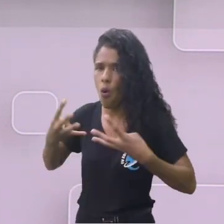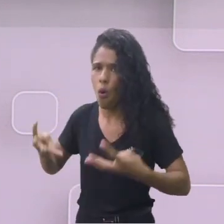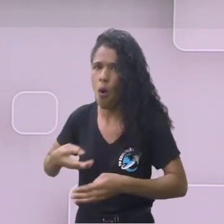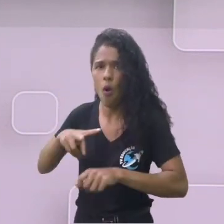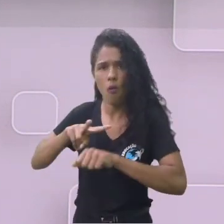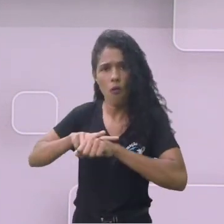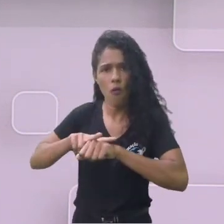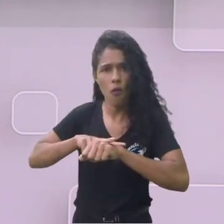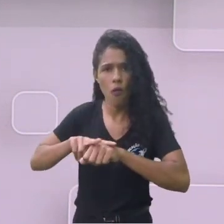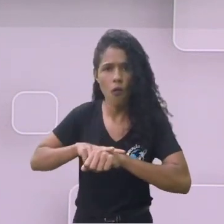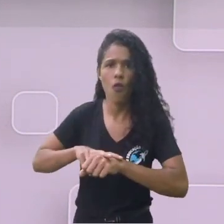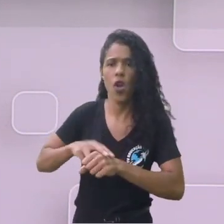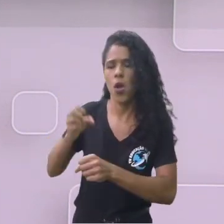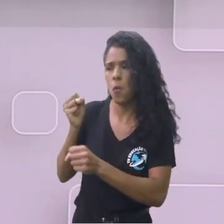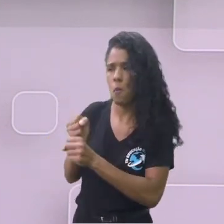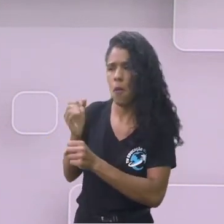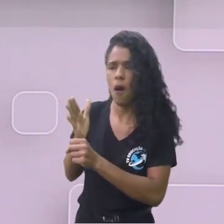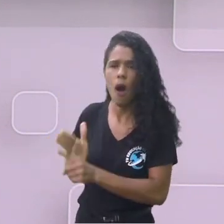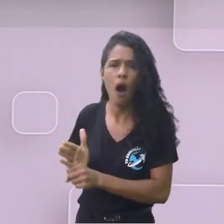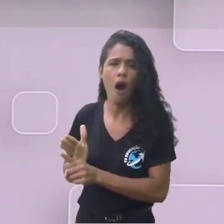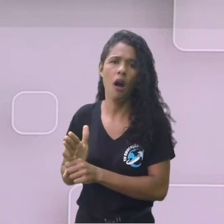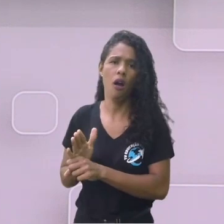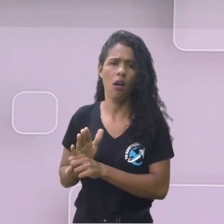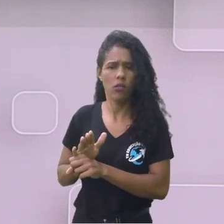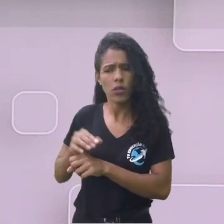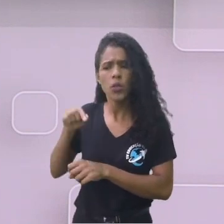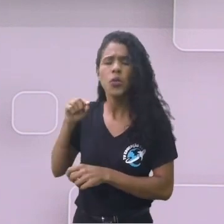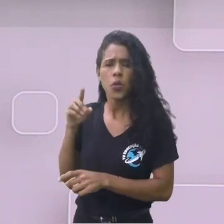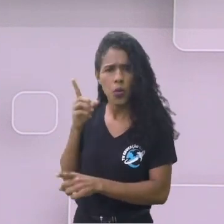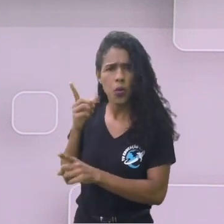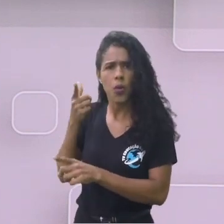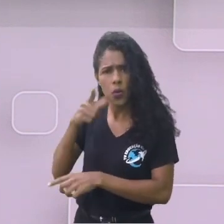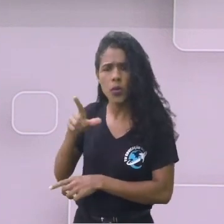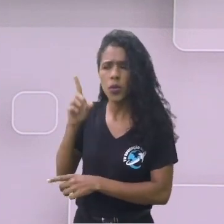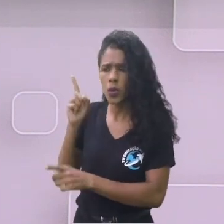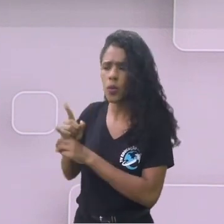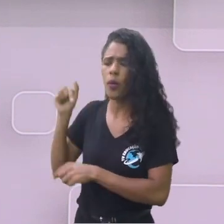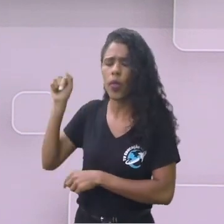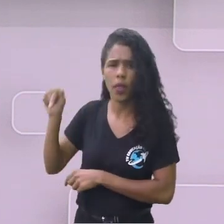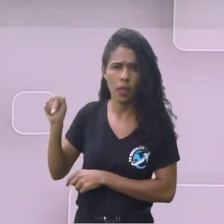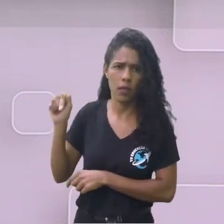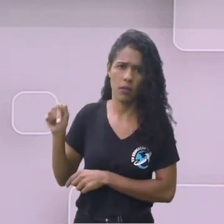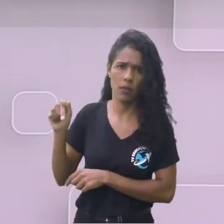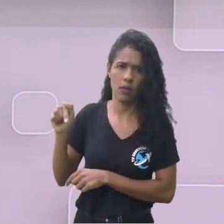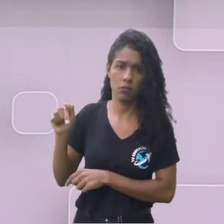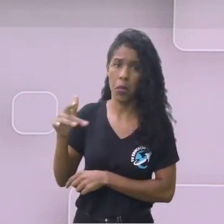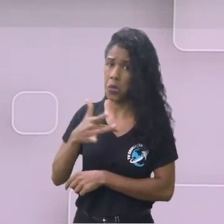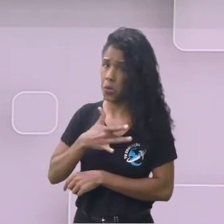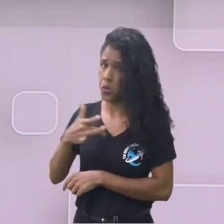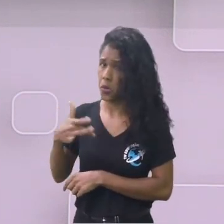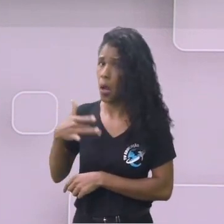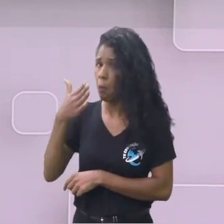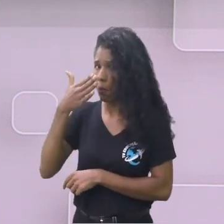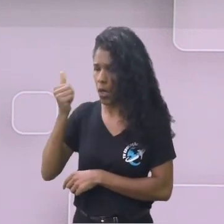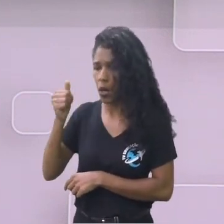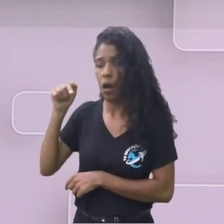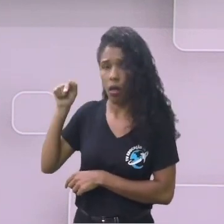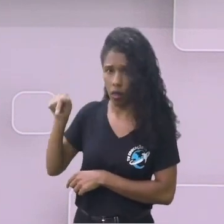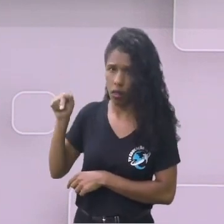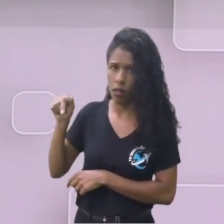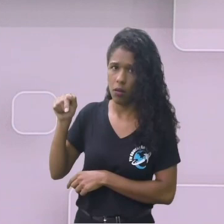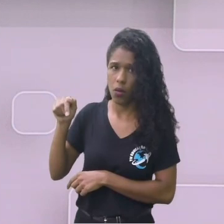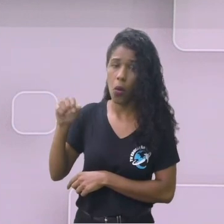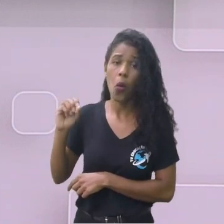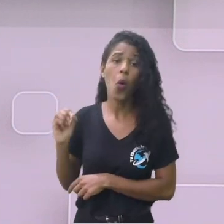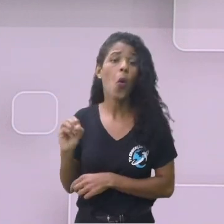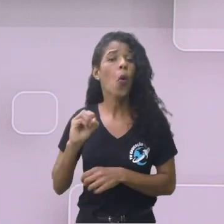encontrar todas as vitaminas necessárias para o meu corpo nesse alimento? Será que é mais saudável? Ou é mais